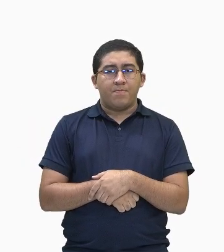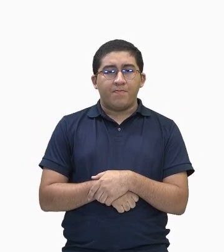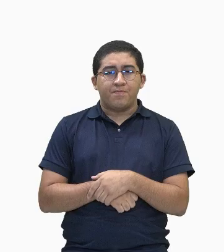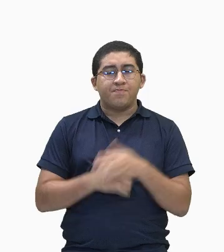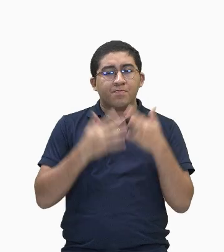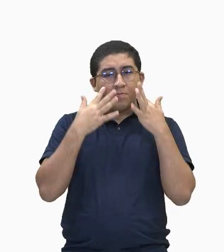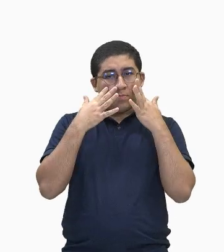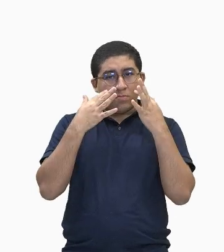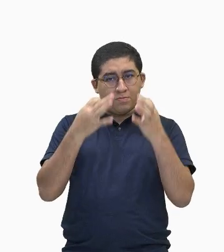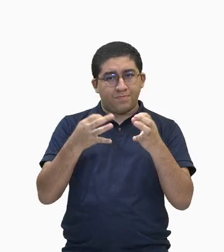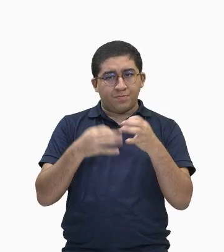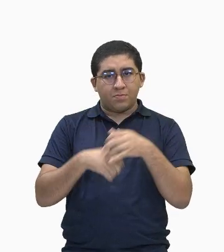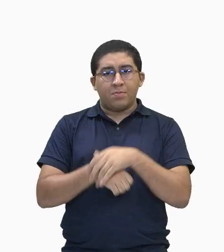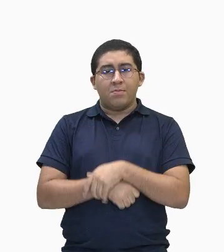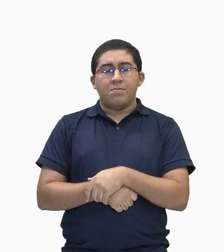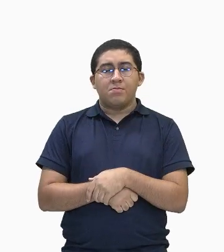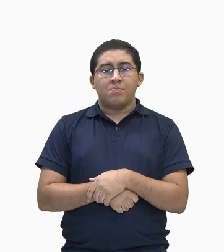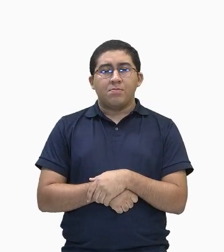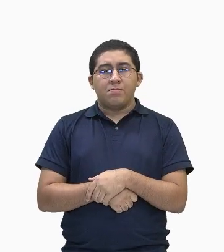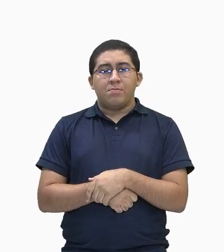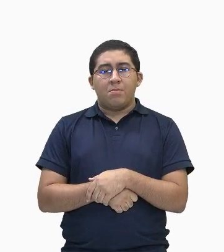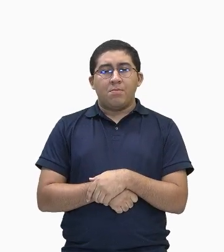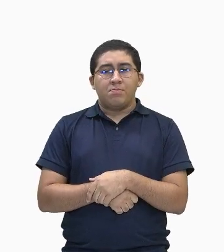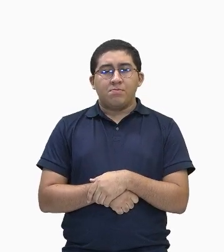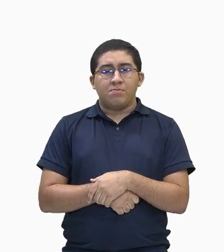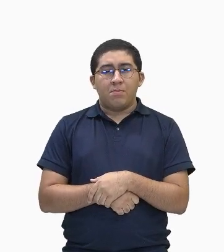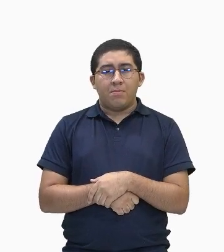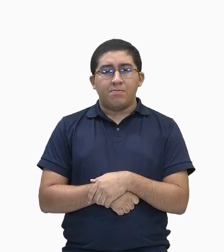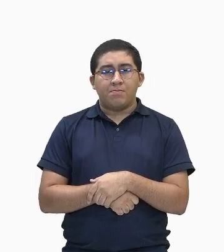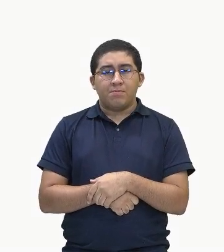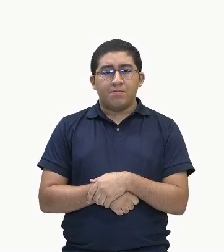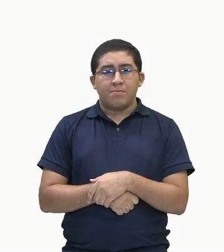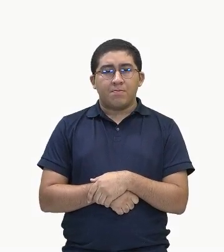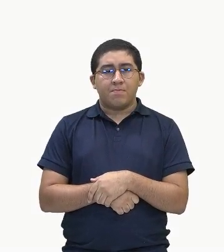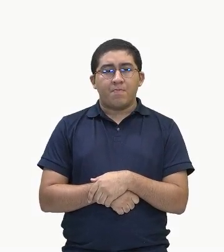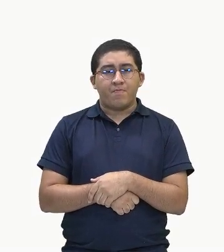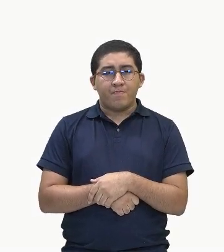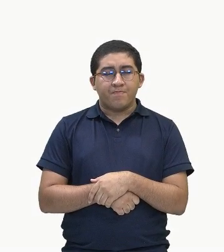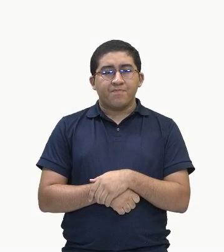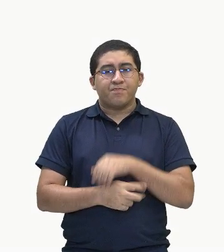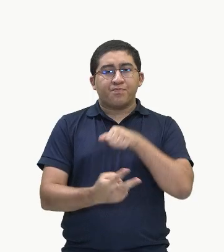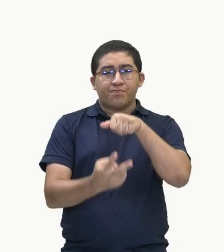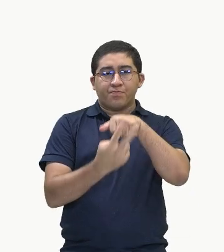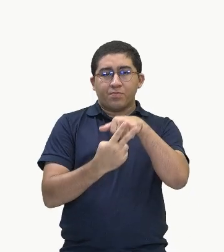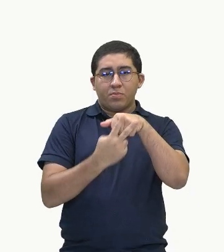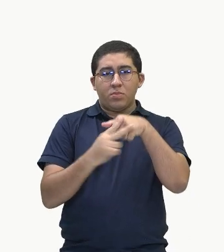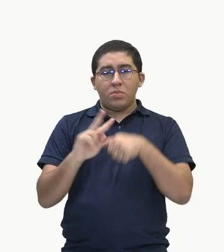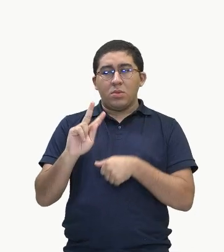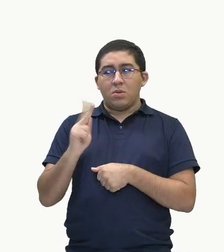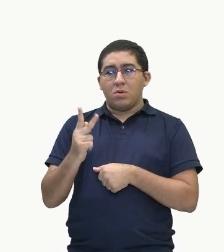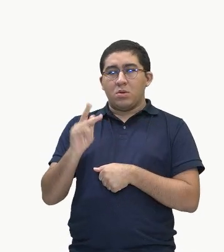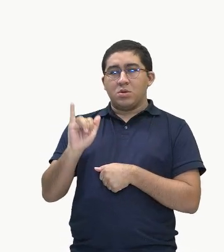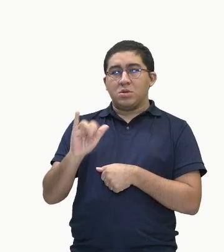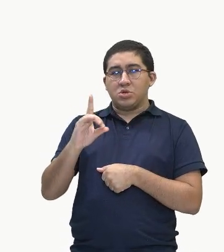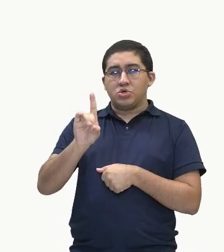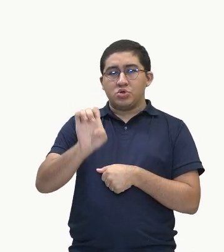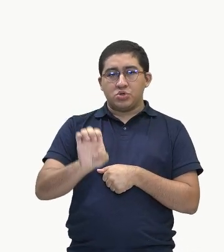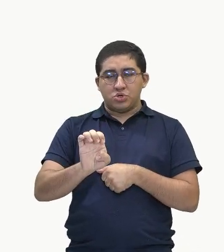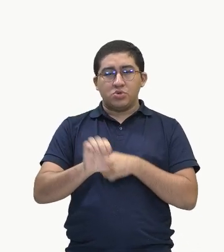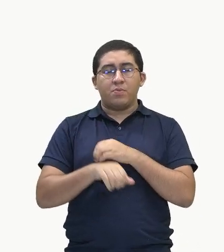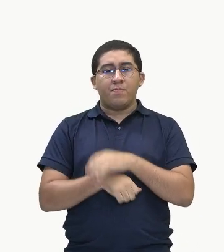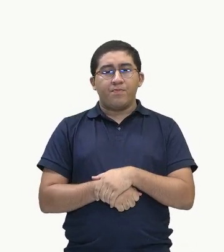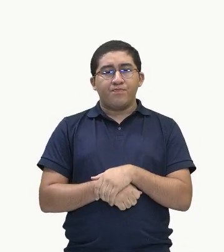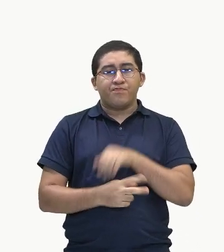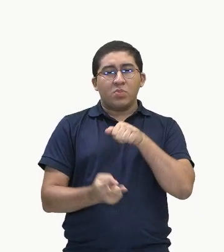observar que eu tenho o verbo hide, tá? Esse verbo não